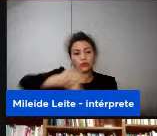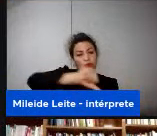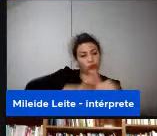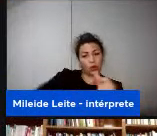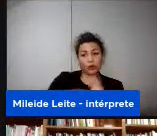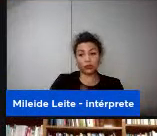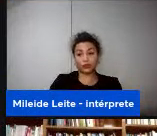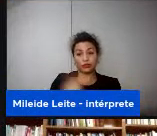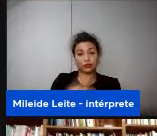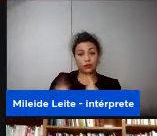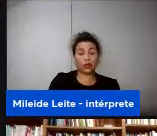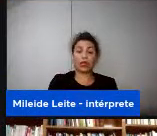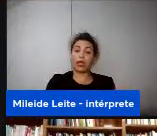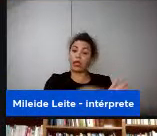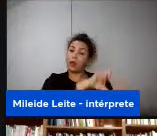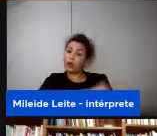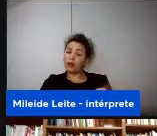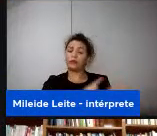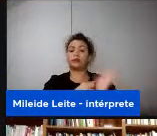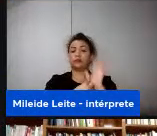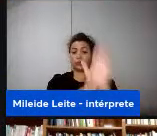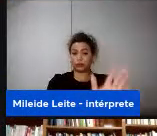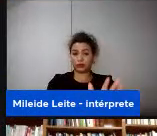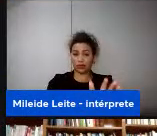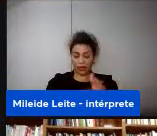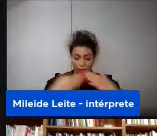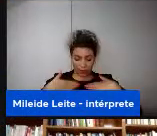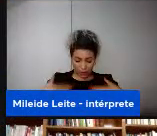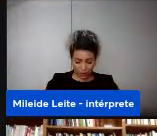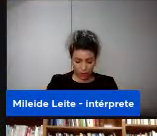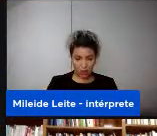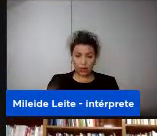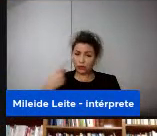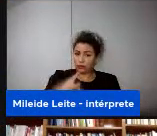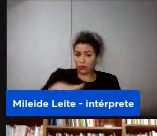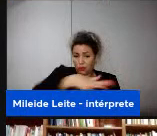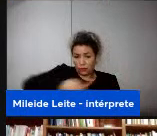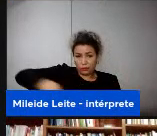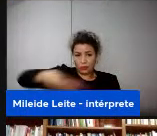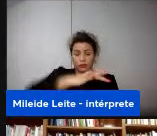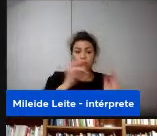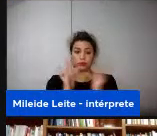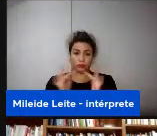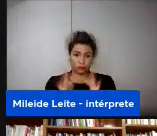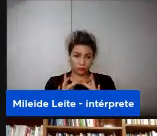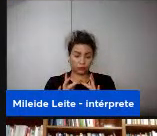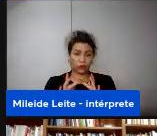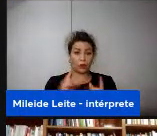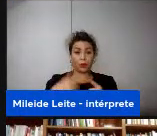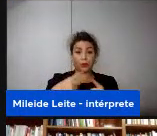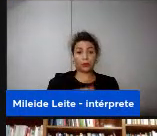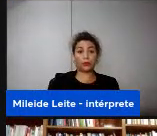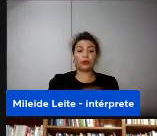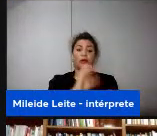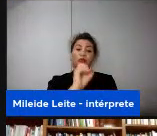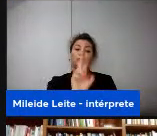mostrei anteriormente naquele diagrama do organismo e o seu ambiente. Né, porque os